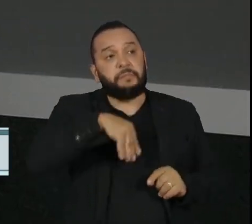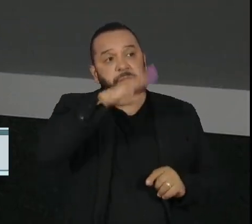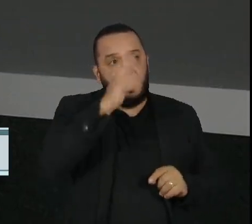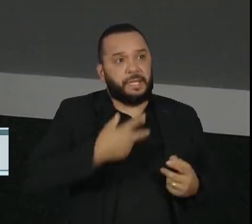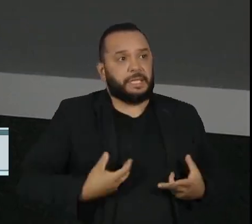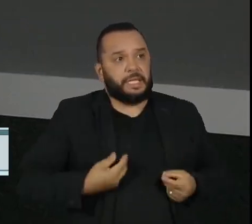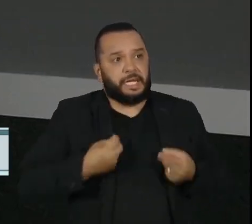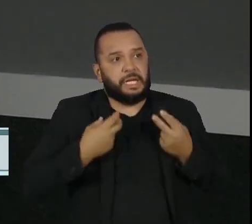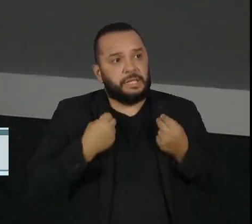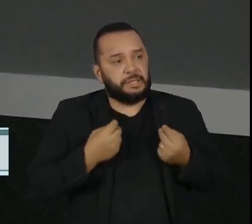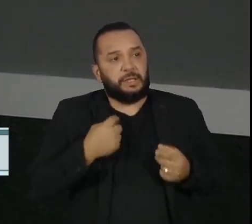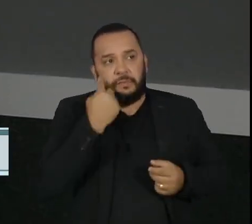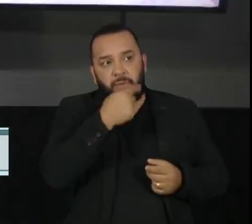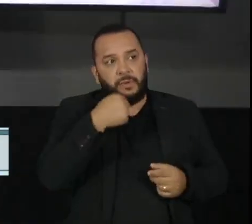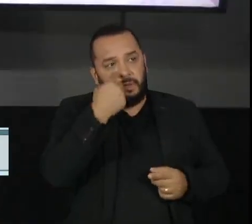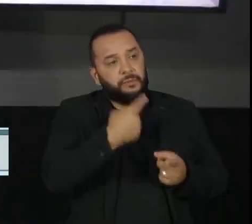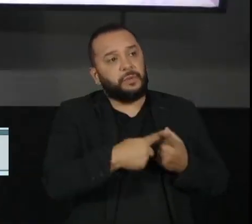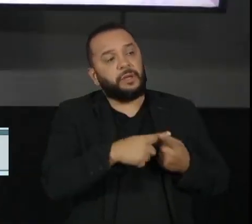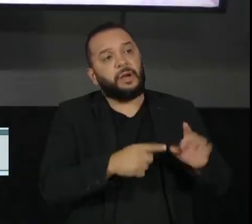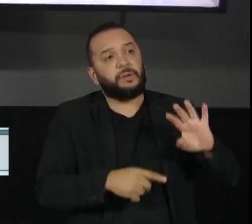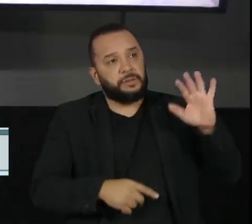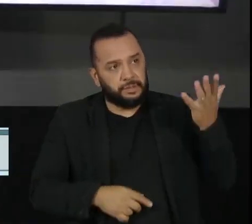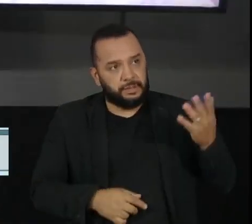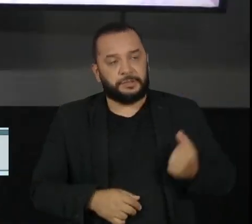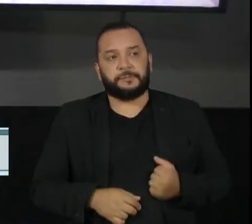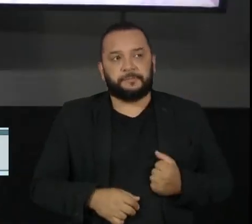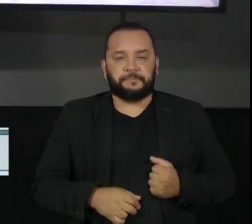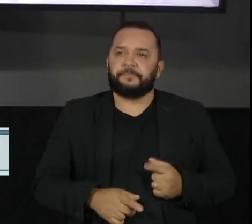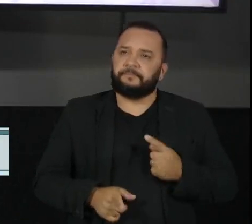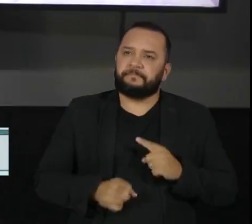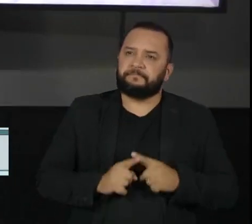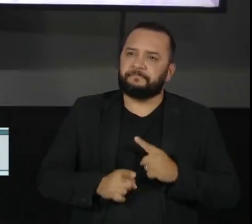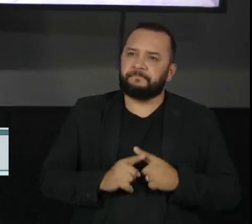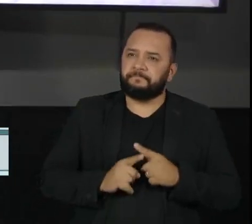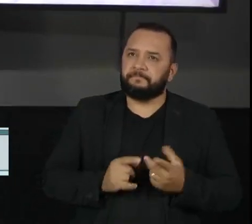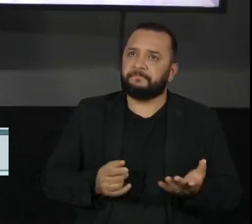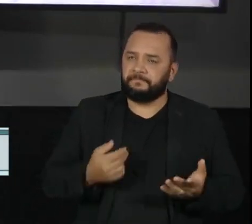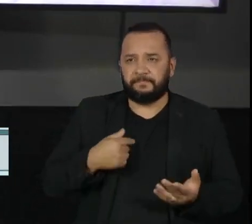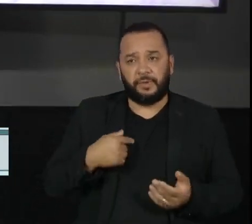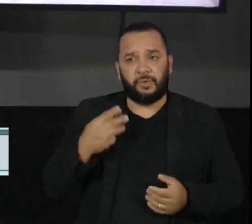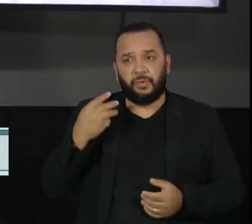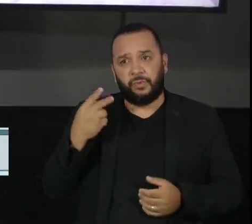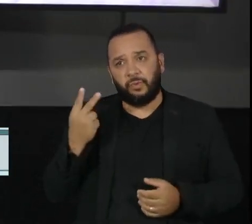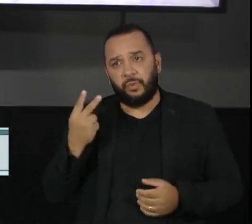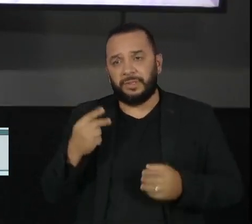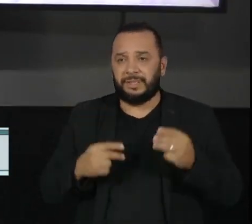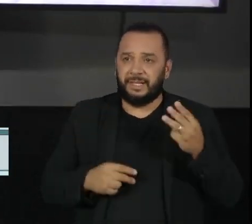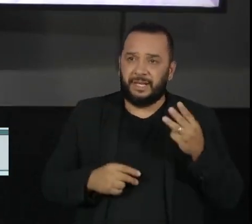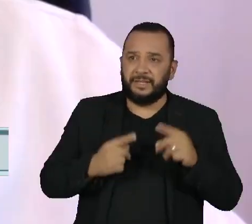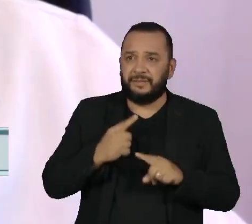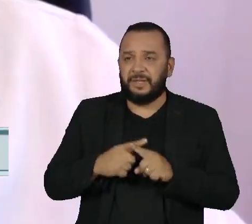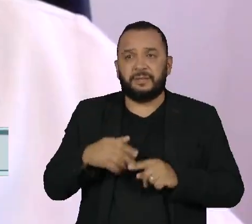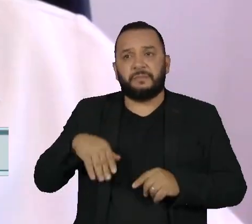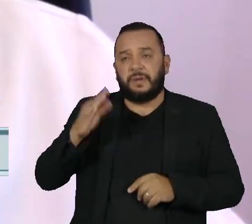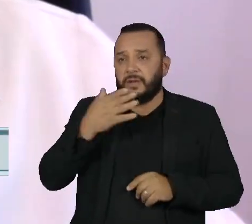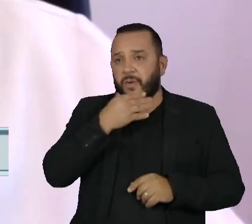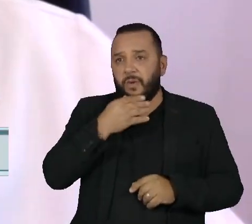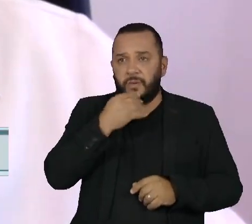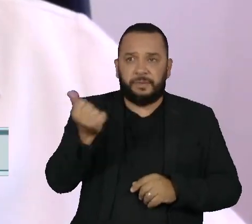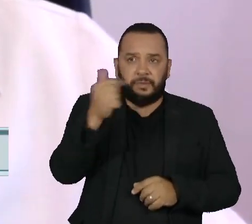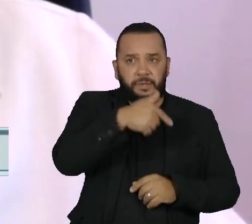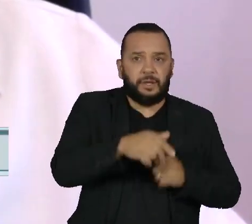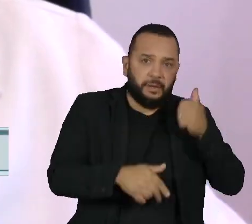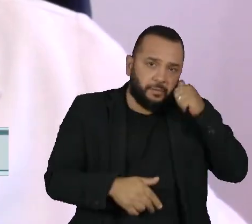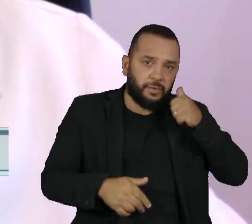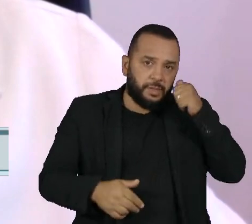maior. Por que isso acontece? Em média, estima-se que ele seja 2 a 3 vezes mais frequente no sexo masculino do que no